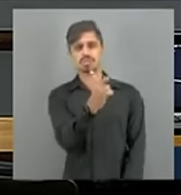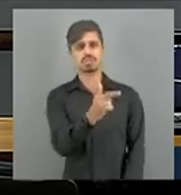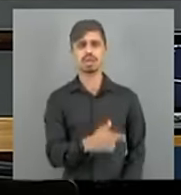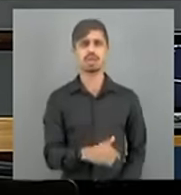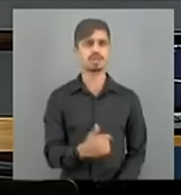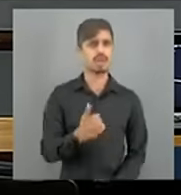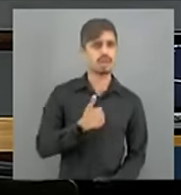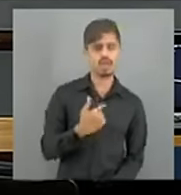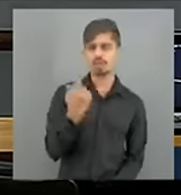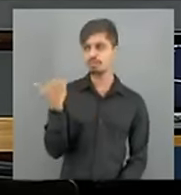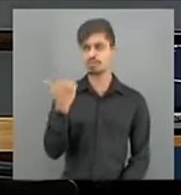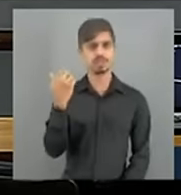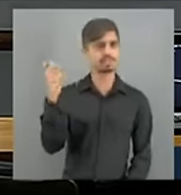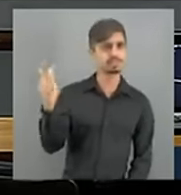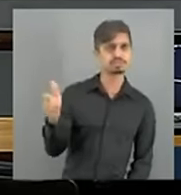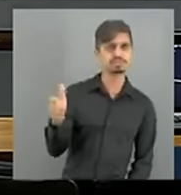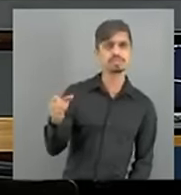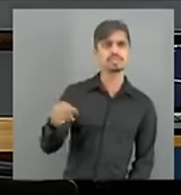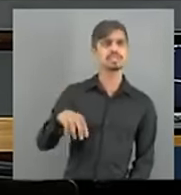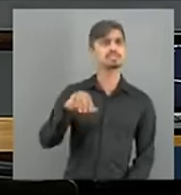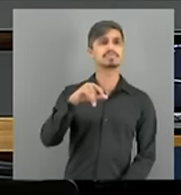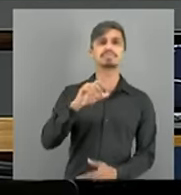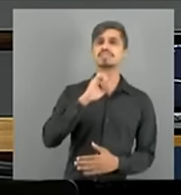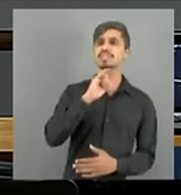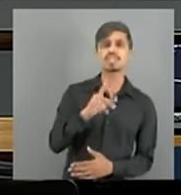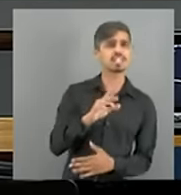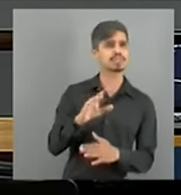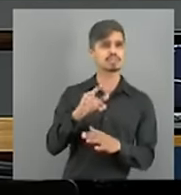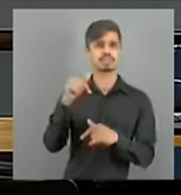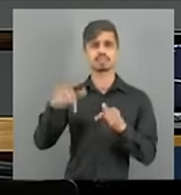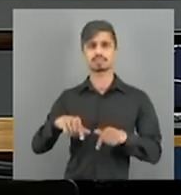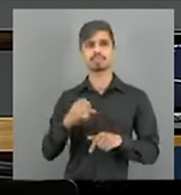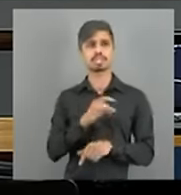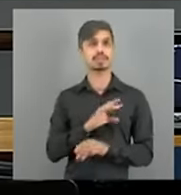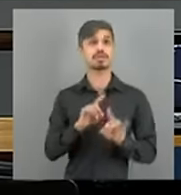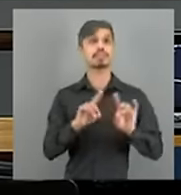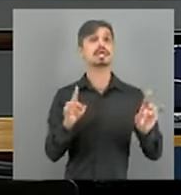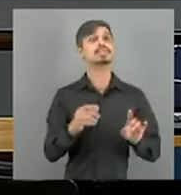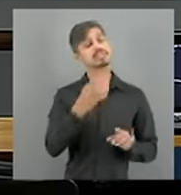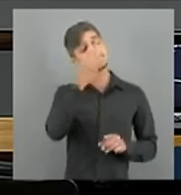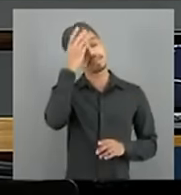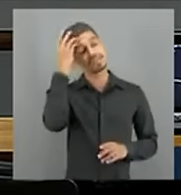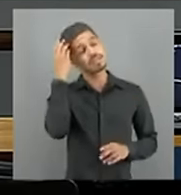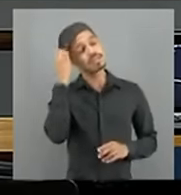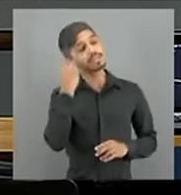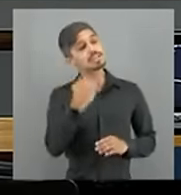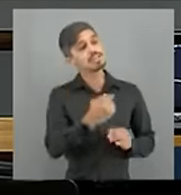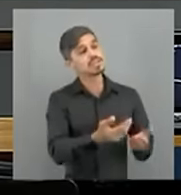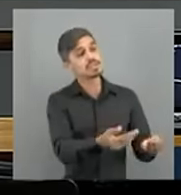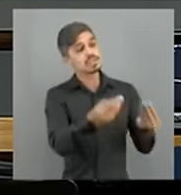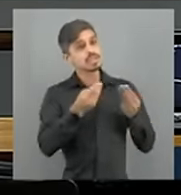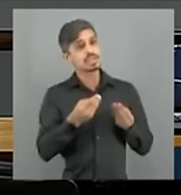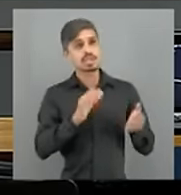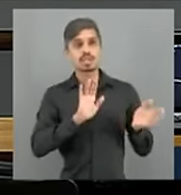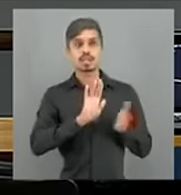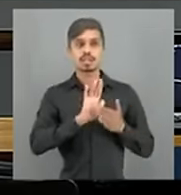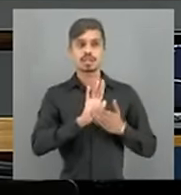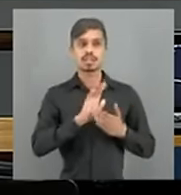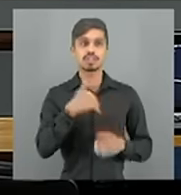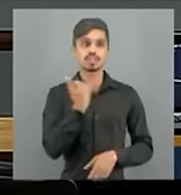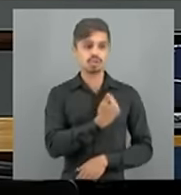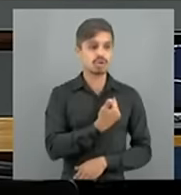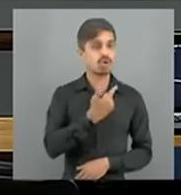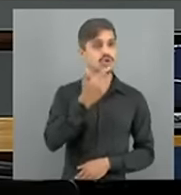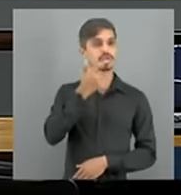nem Romário, nem Portinho, nem Girão, pode ter certeza. Agora, nos ofereça sugestões para que a gente tenha